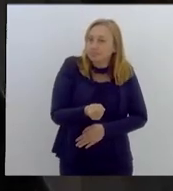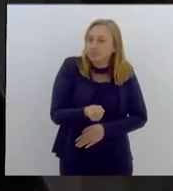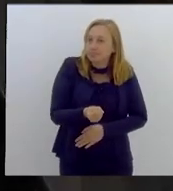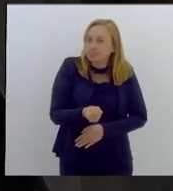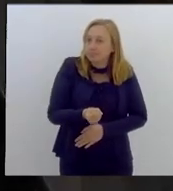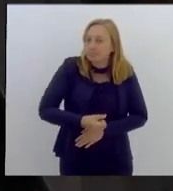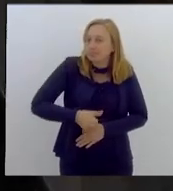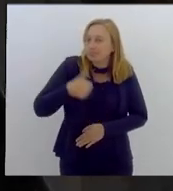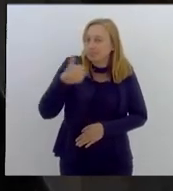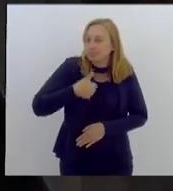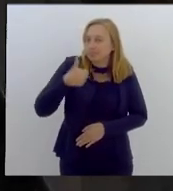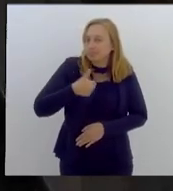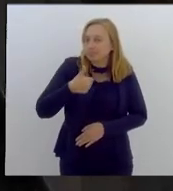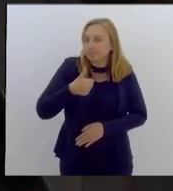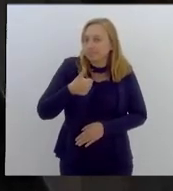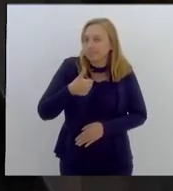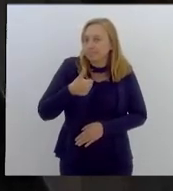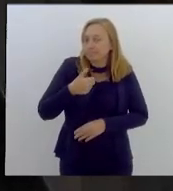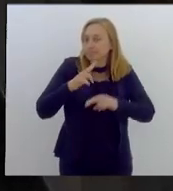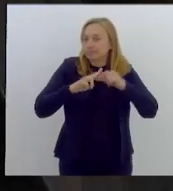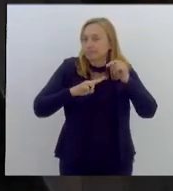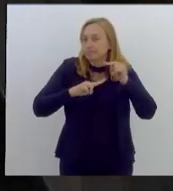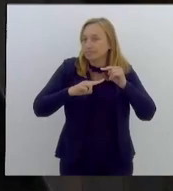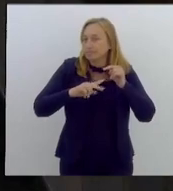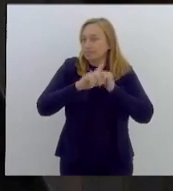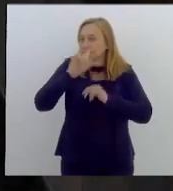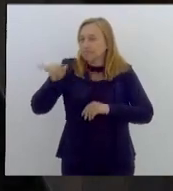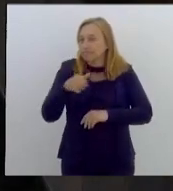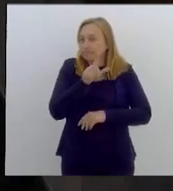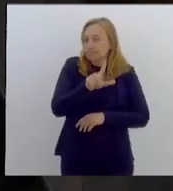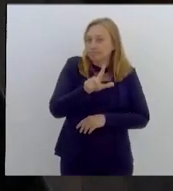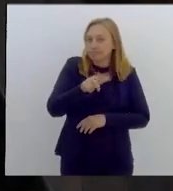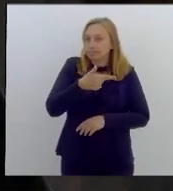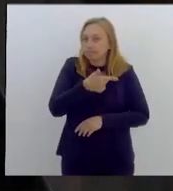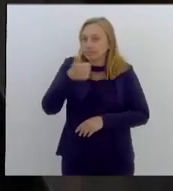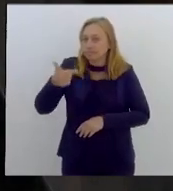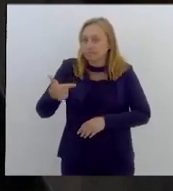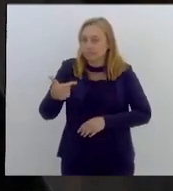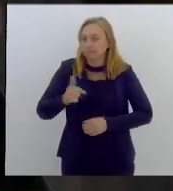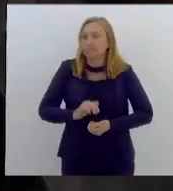em 1º de julho de 2022.